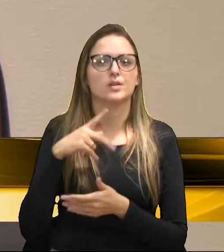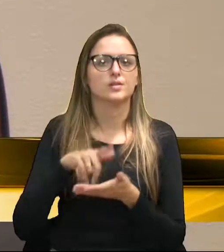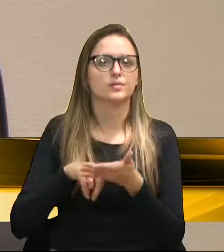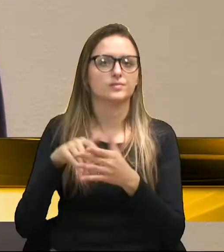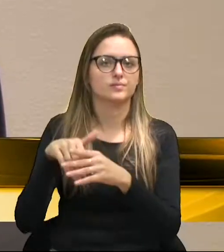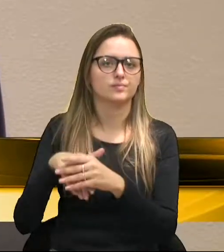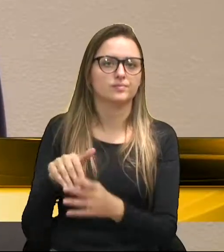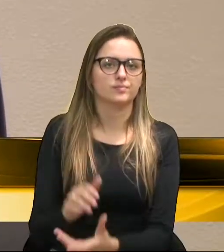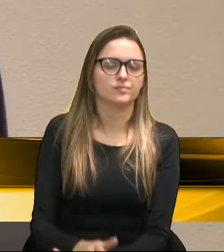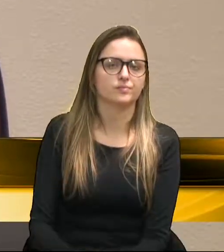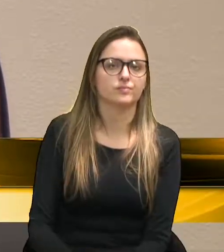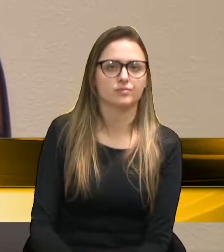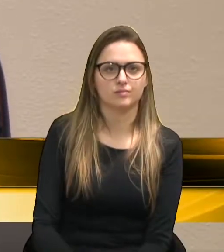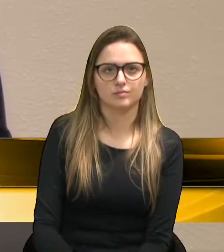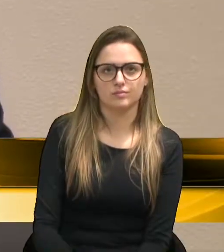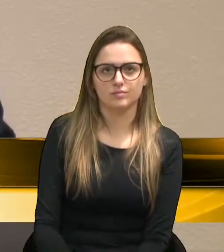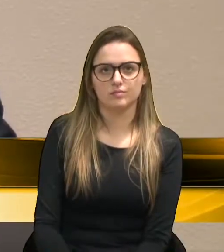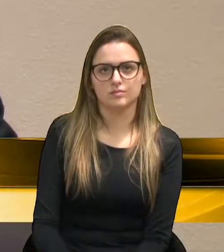registrem seus votos.